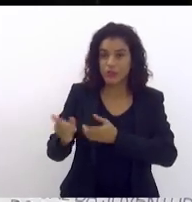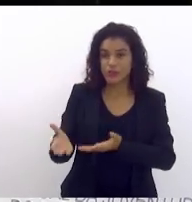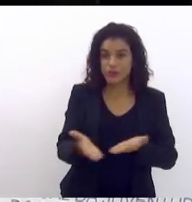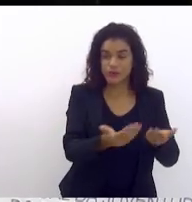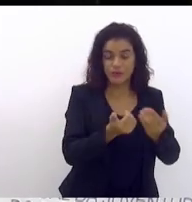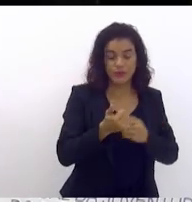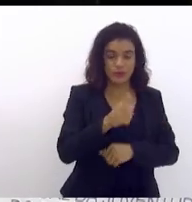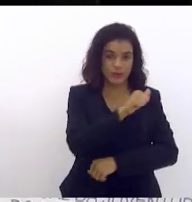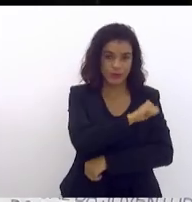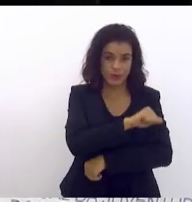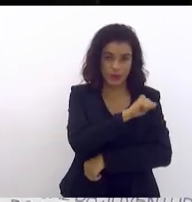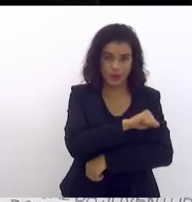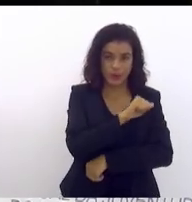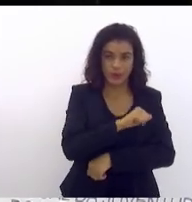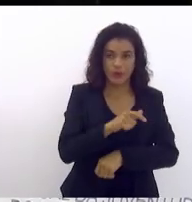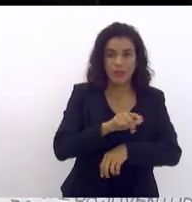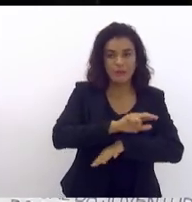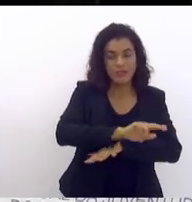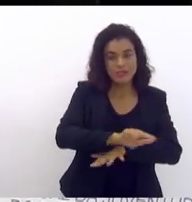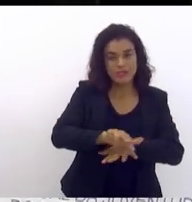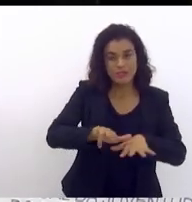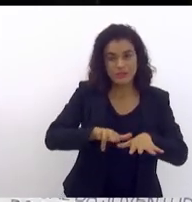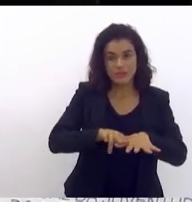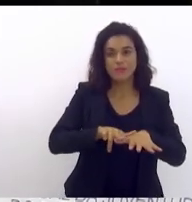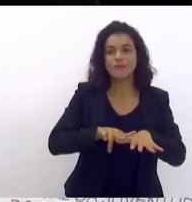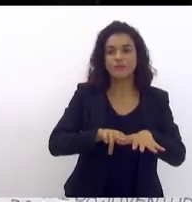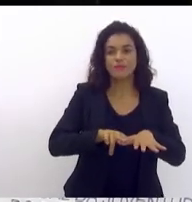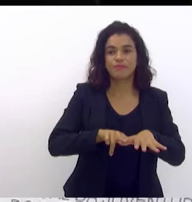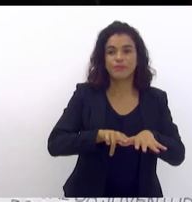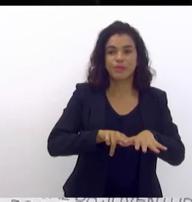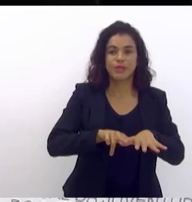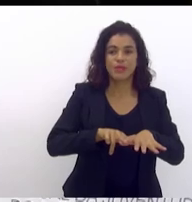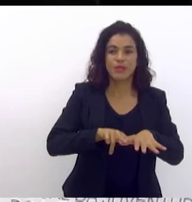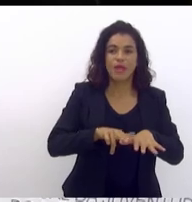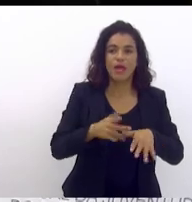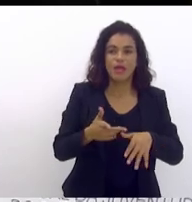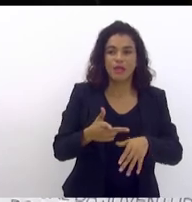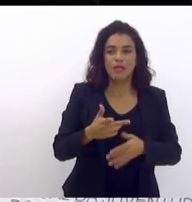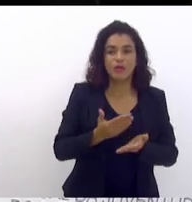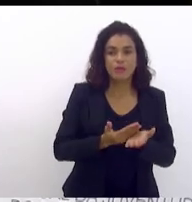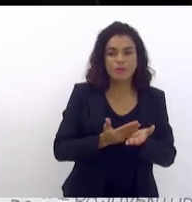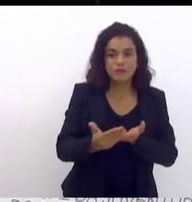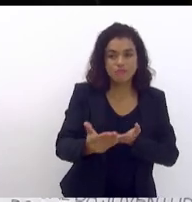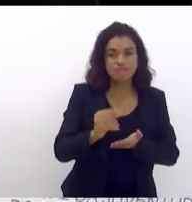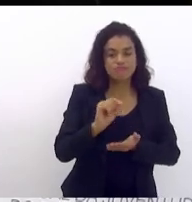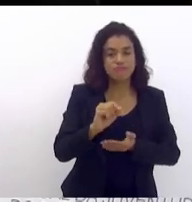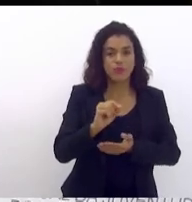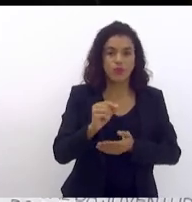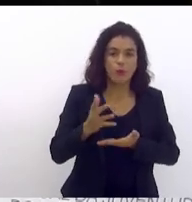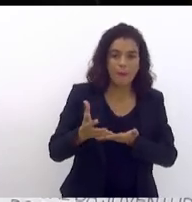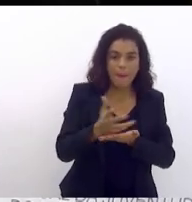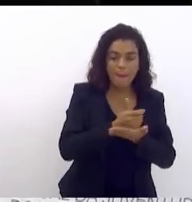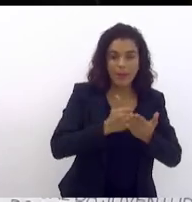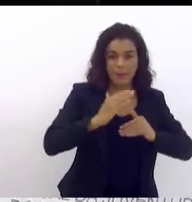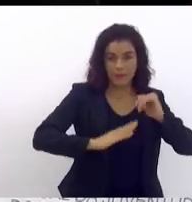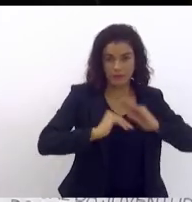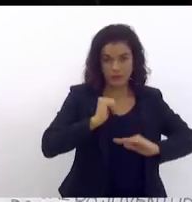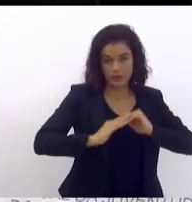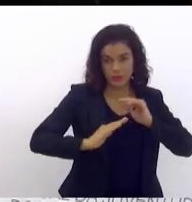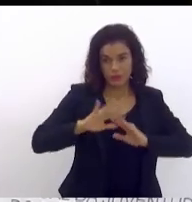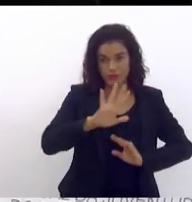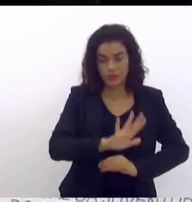Fluminense em sua mais diversa e complexa pluralidade a partir de levantamento técnico em todo o território do